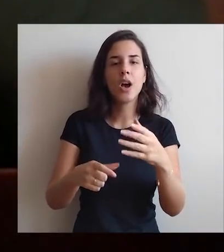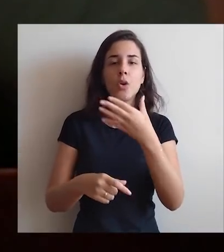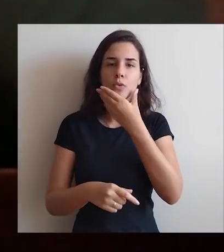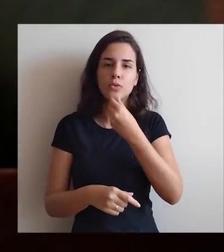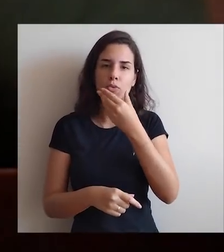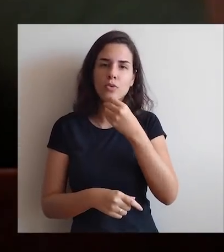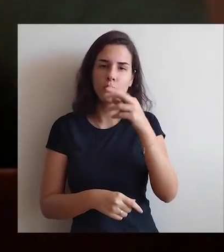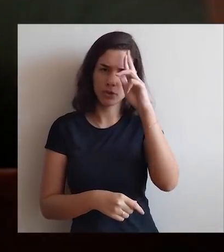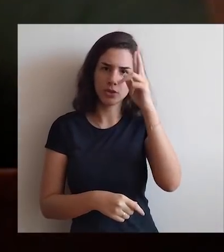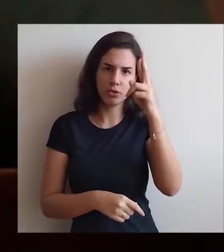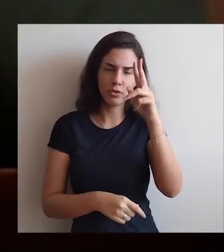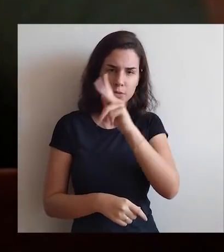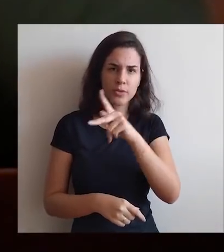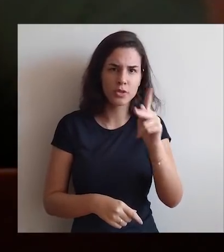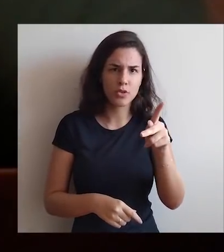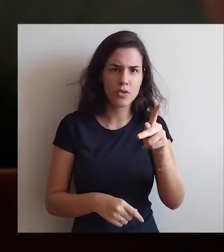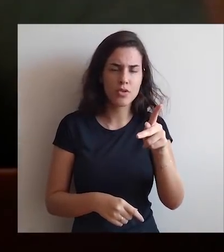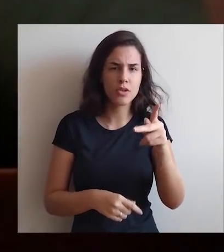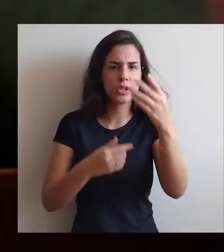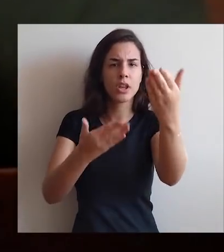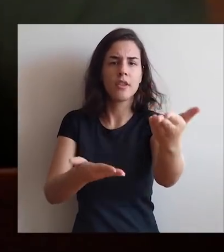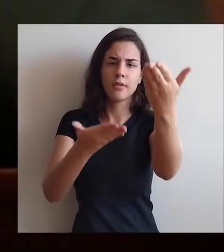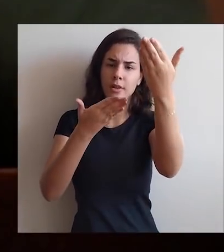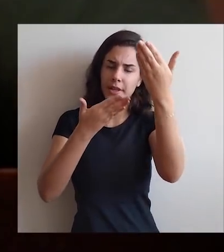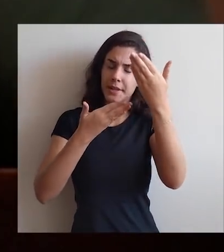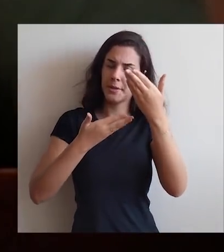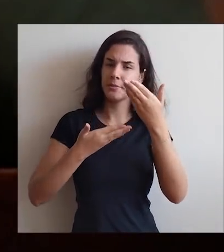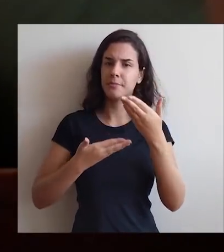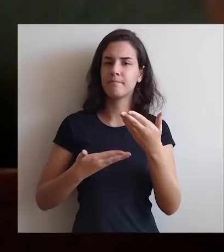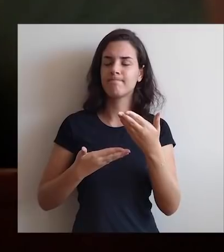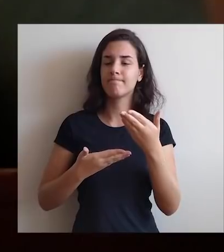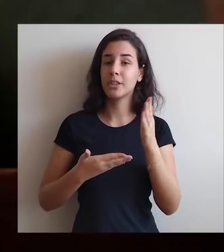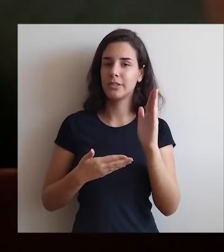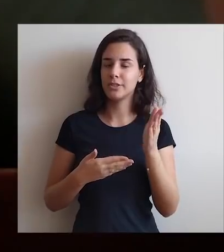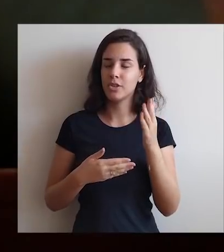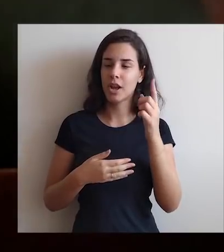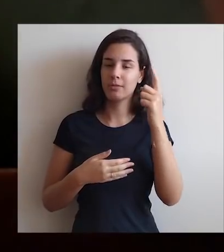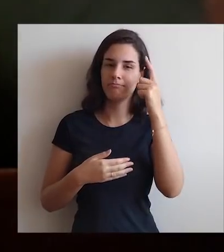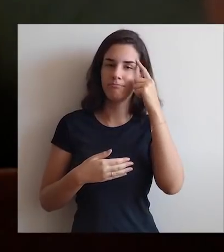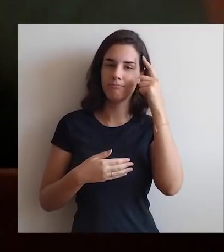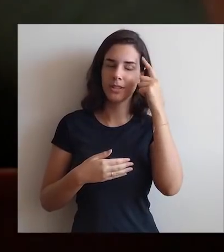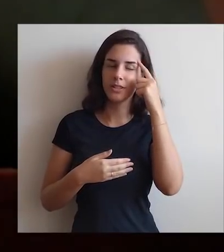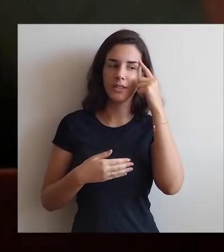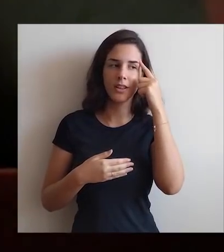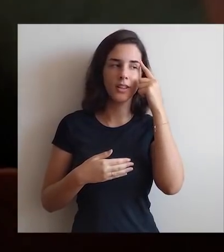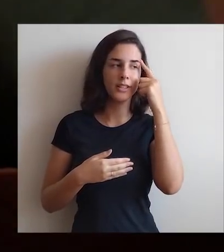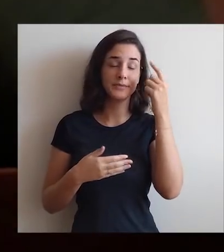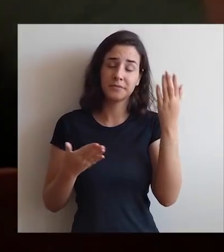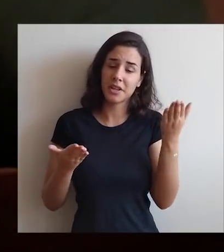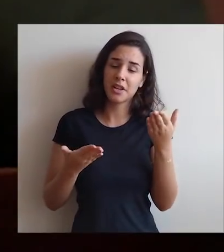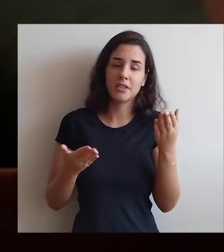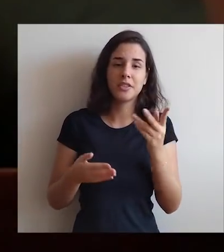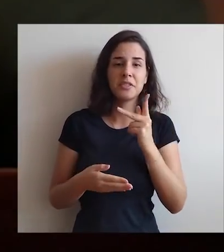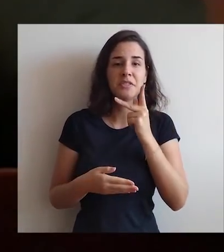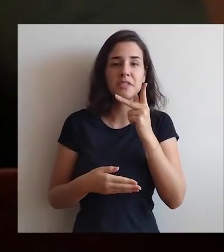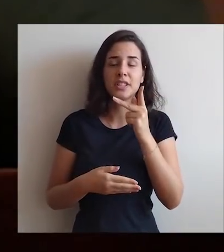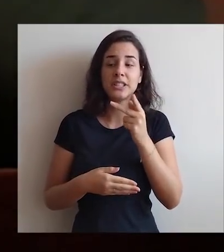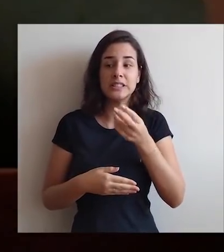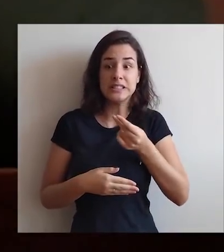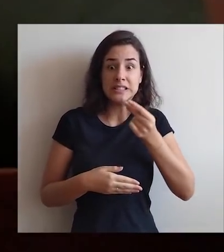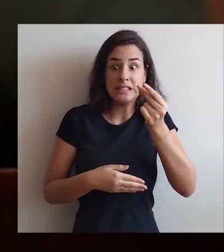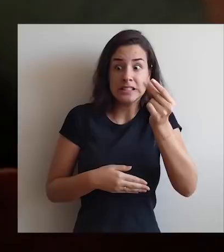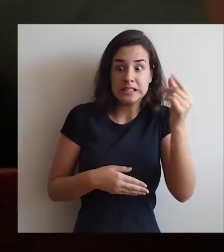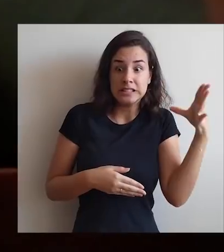dinâmicas. Quando eu acabei, aquele grupo de homens saiu na minha direção, saiu dos fundos da sala, veio na